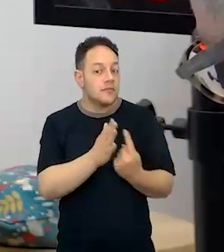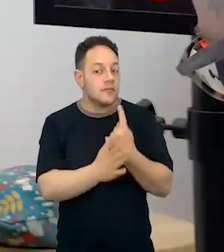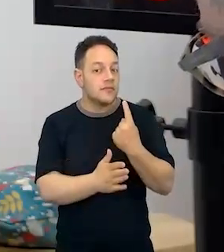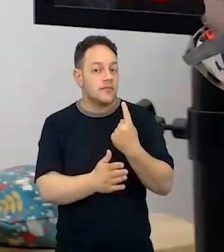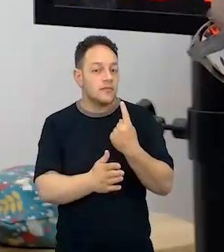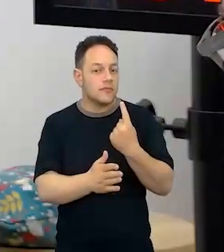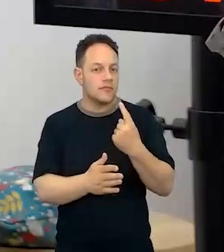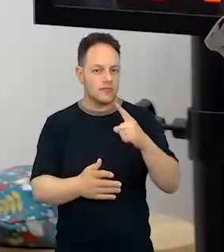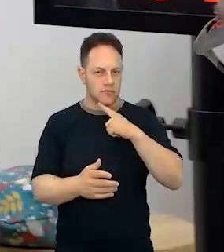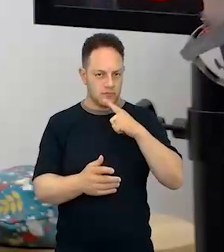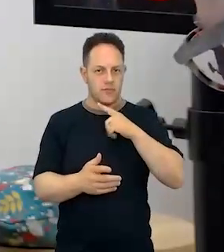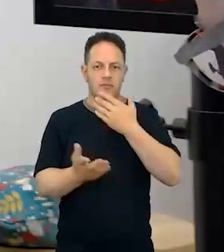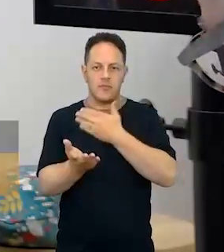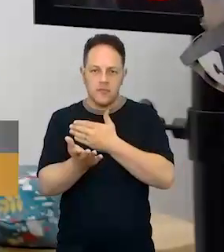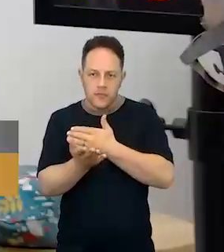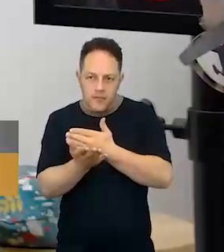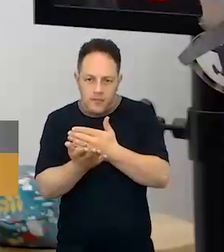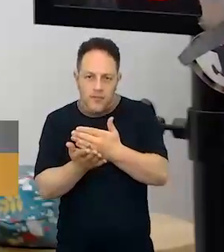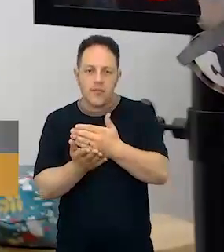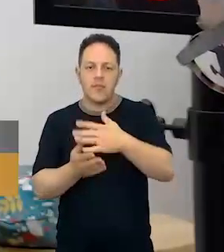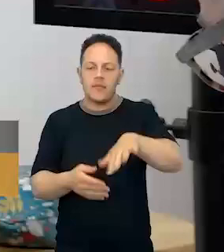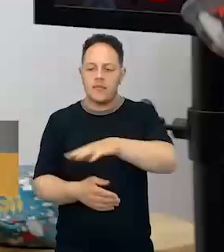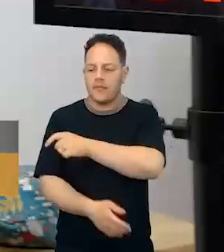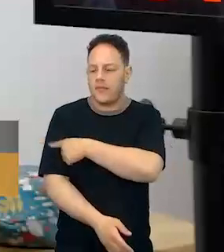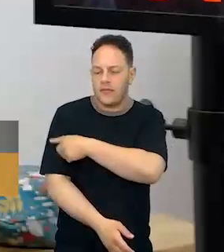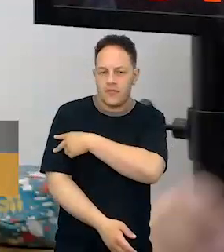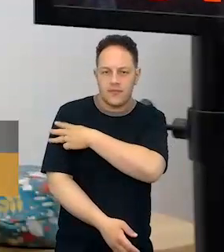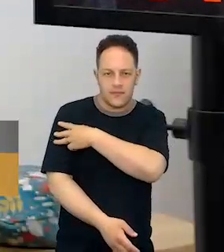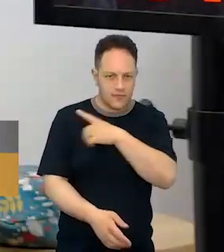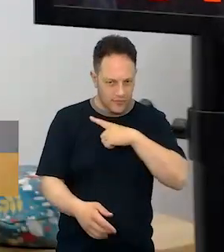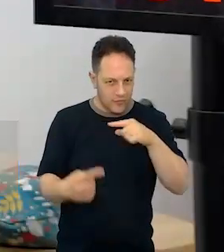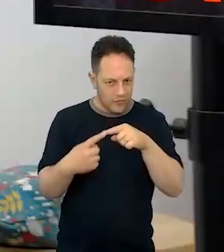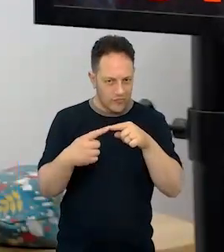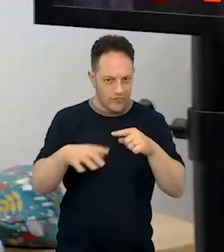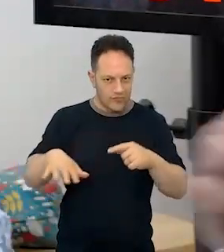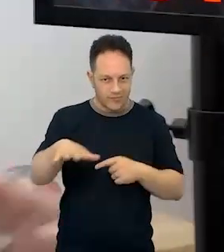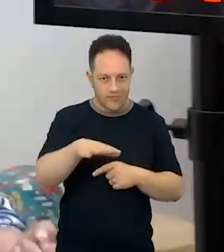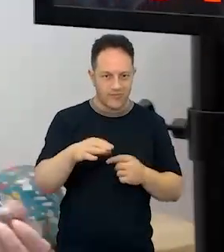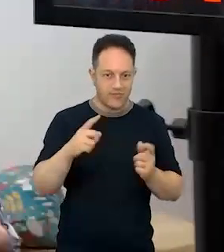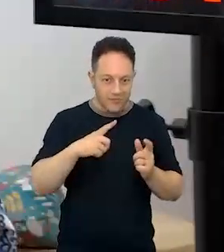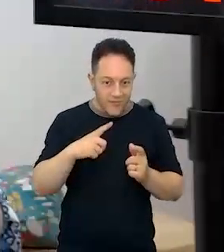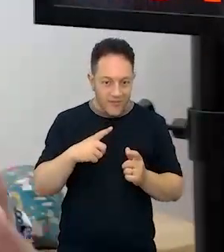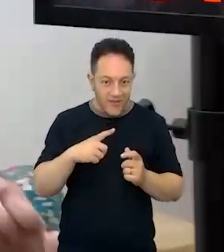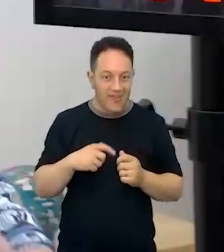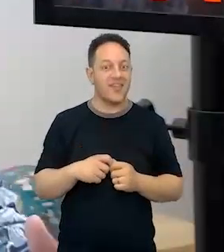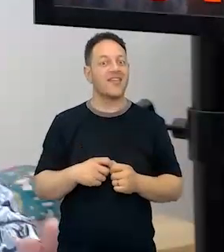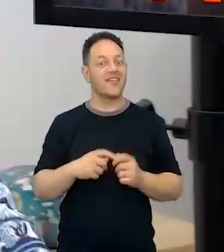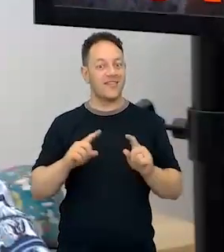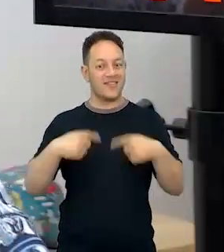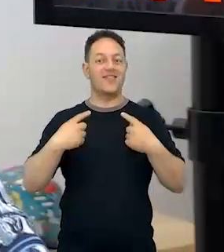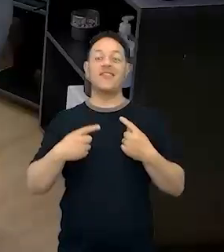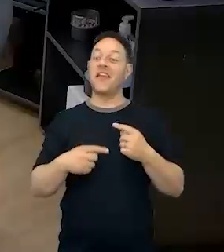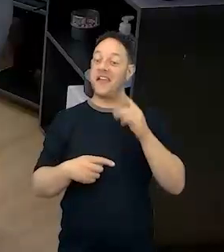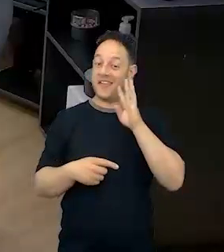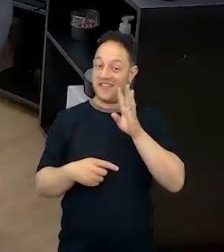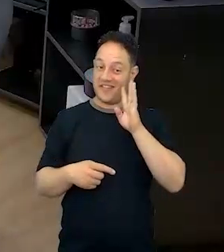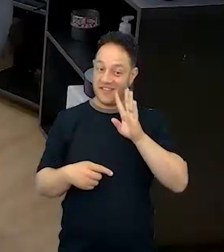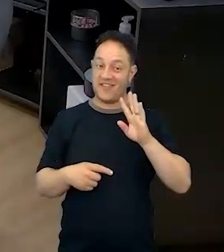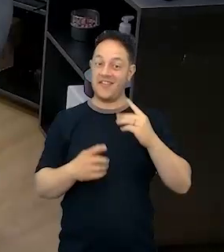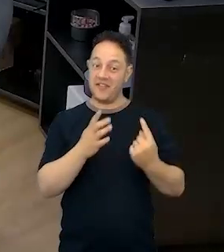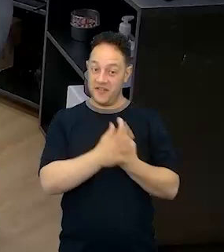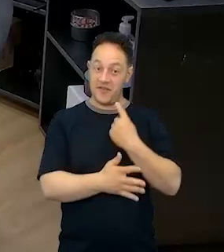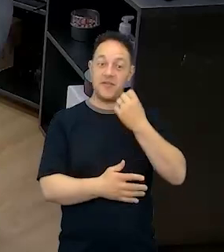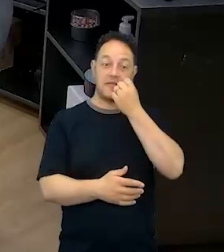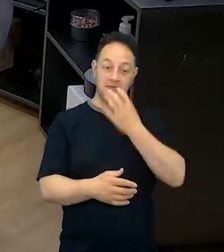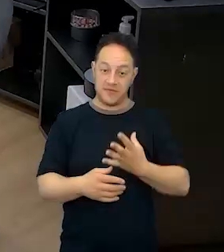tem pré-iniciação científica para os anos iniciais. Ai, que nossa, legal. ela falou Ai, que assim, legal essa pergunta. Qual é o nome